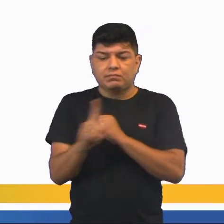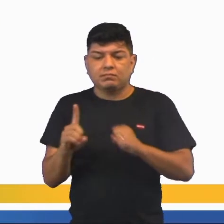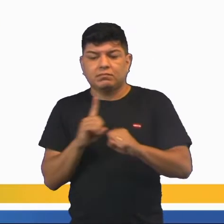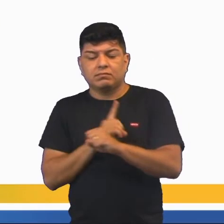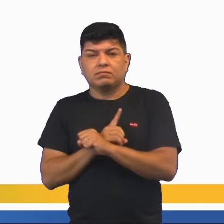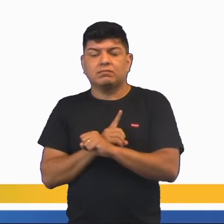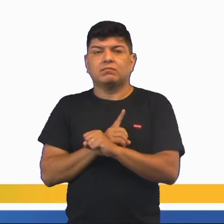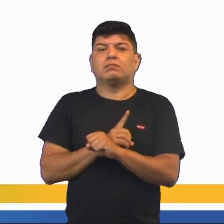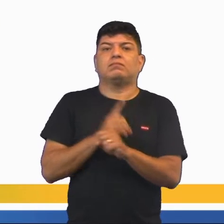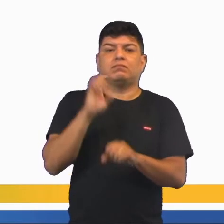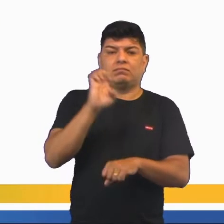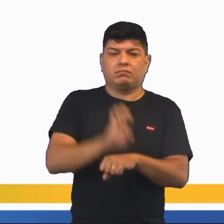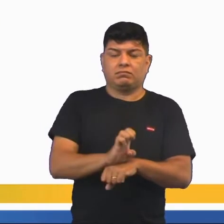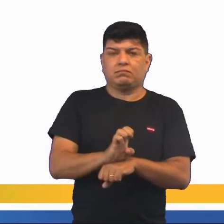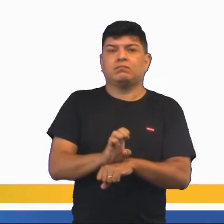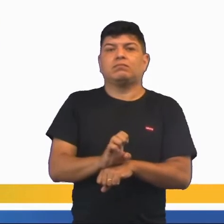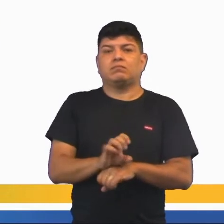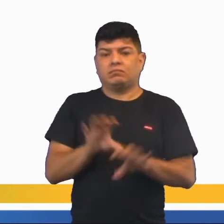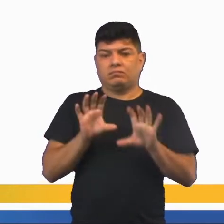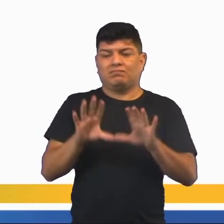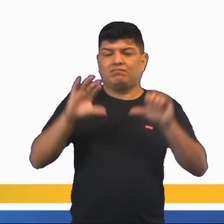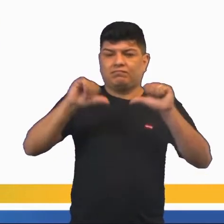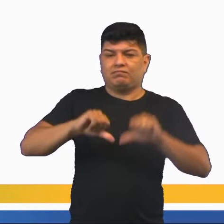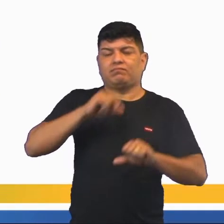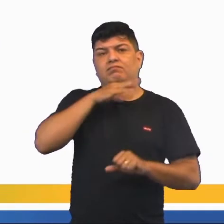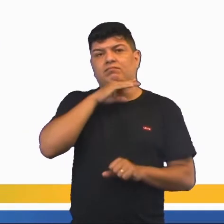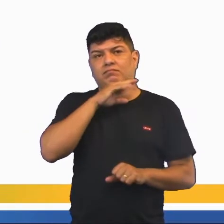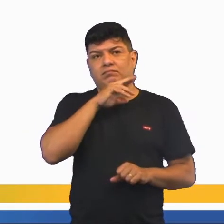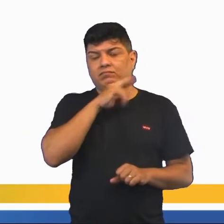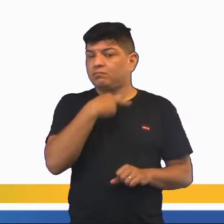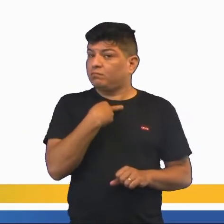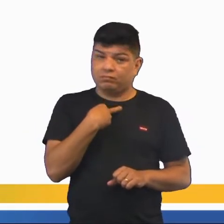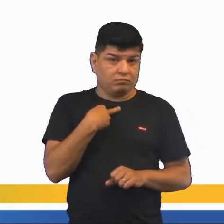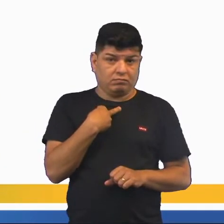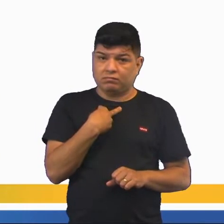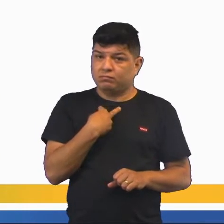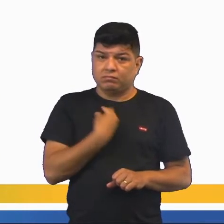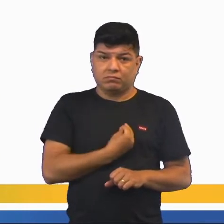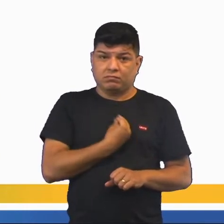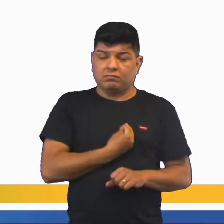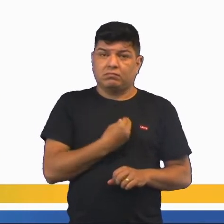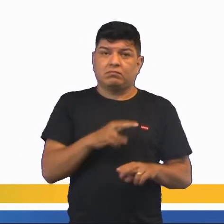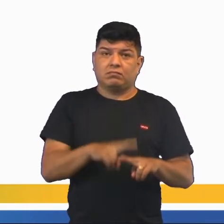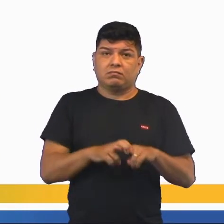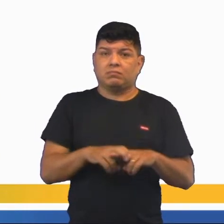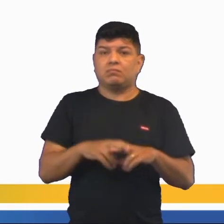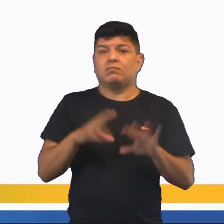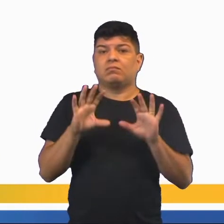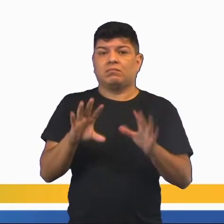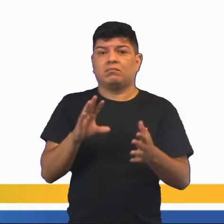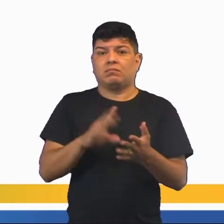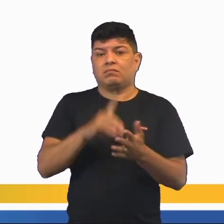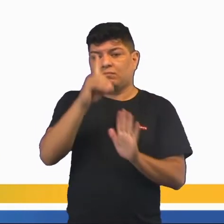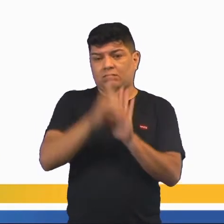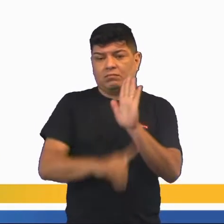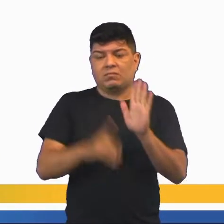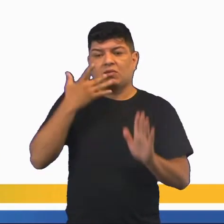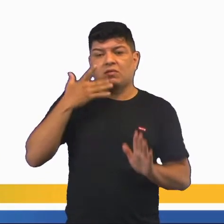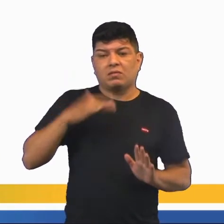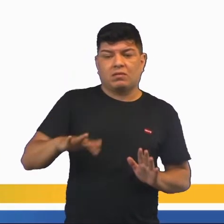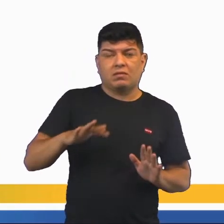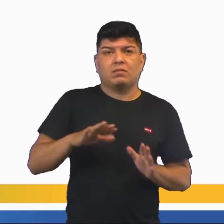sociedade, omissão do Estado, isso é negativo, isso não pode existir, isso é violação do direito da